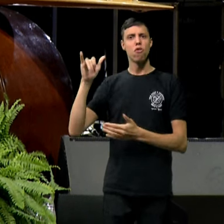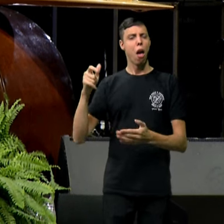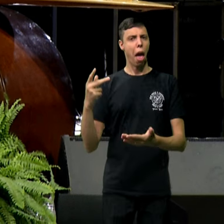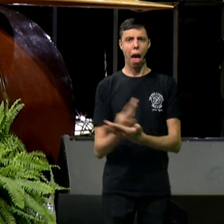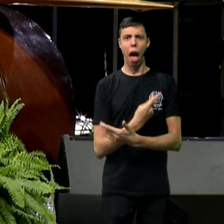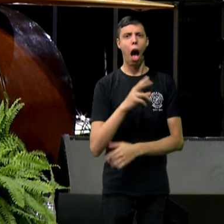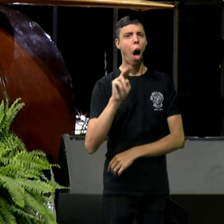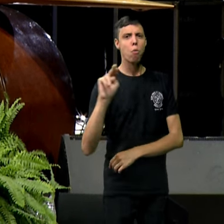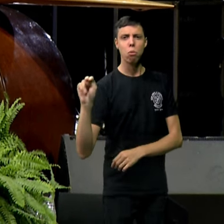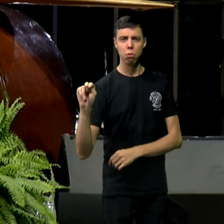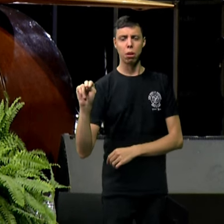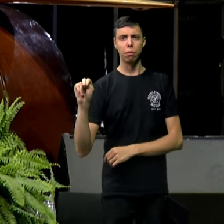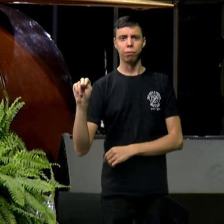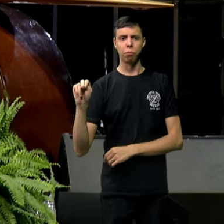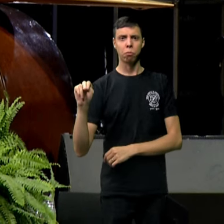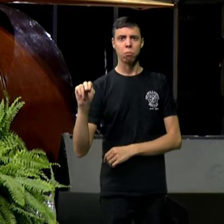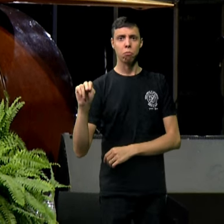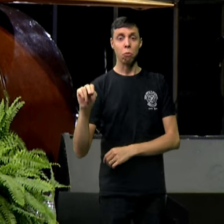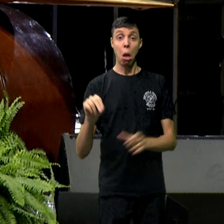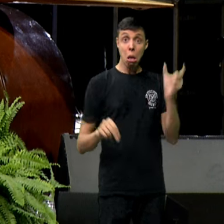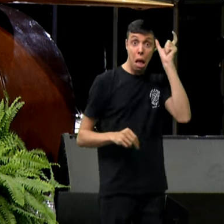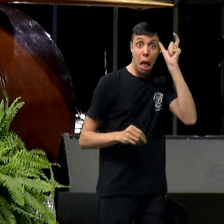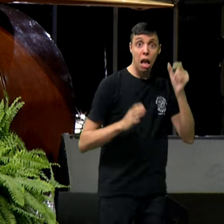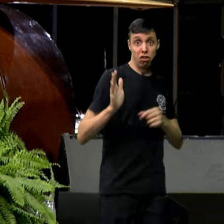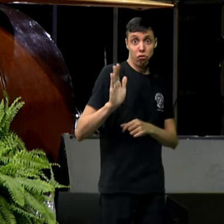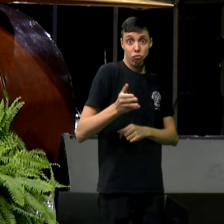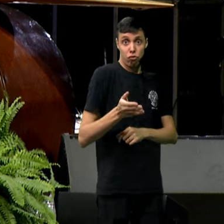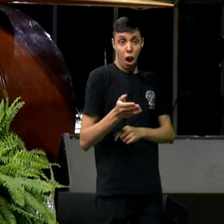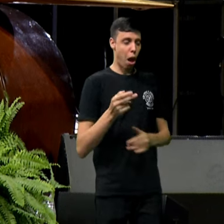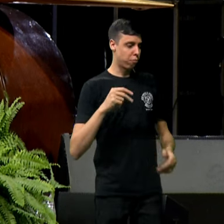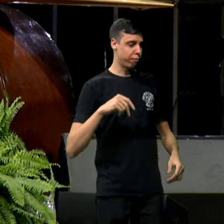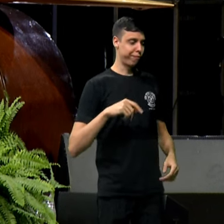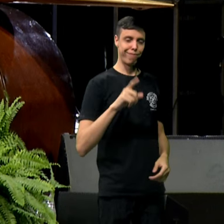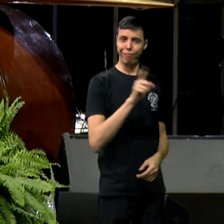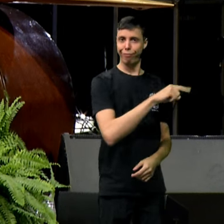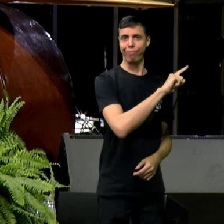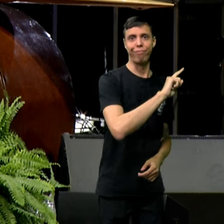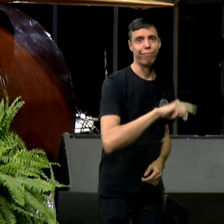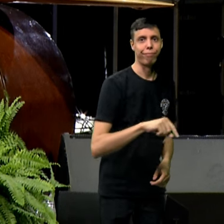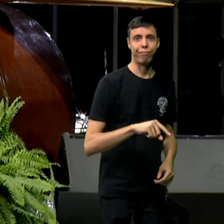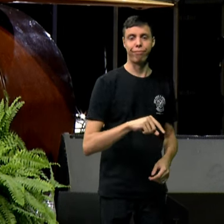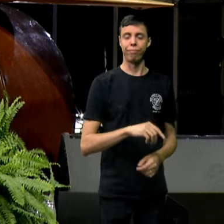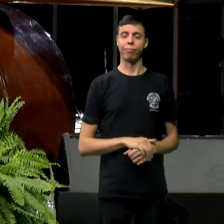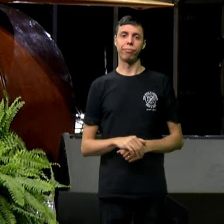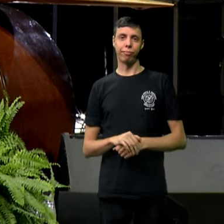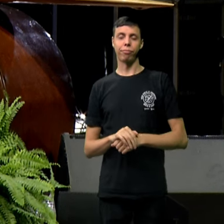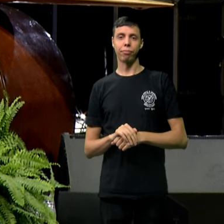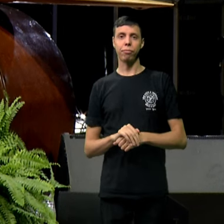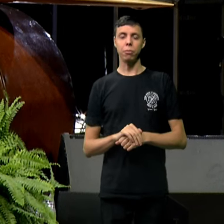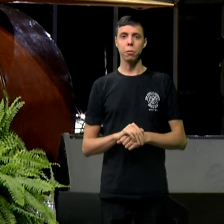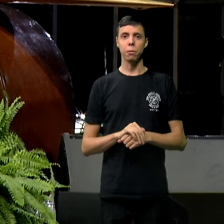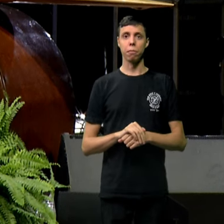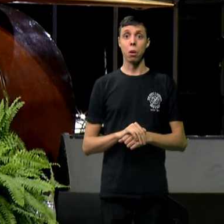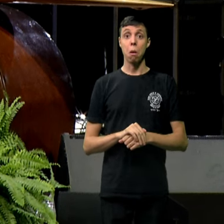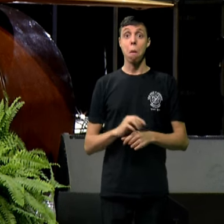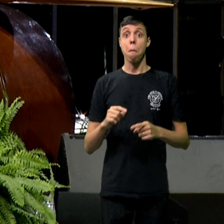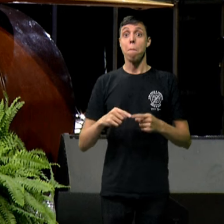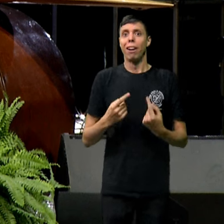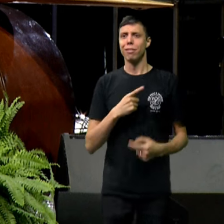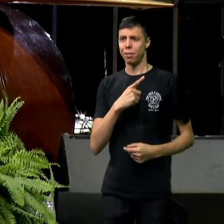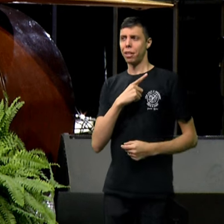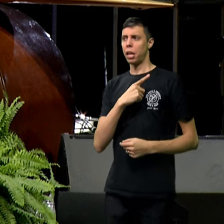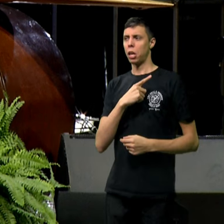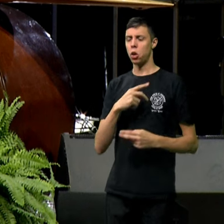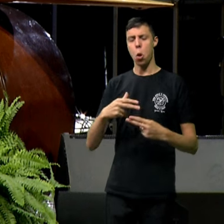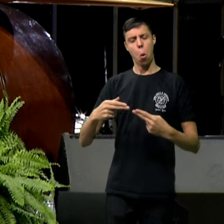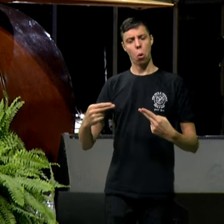despojado. Mas nós precisamos ter certas revelações para ingressar nessa dimensão de prosperidade, na dimensão